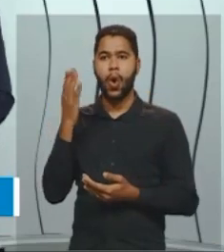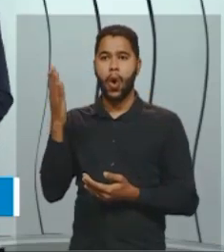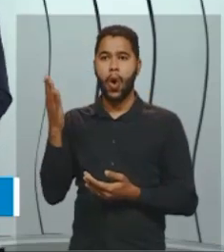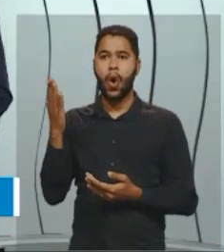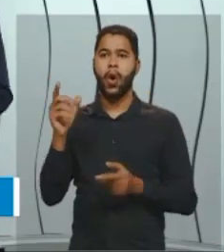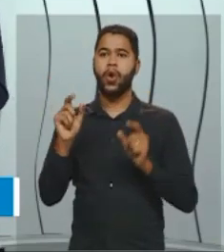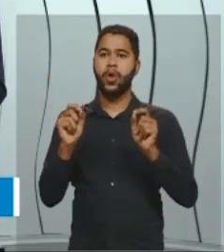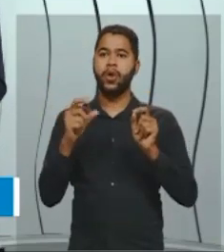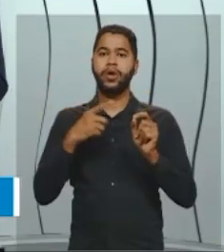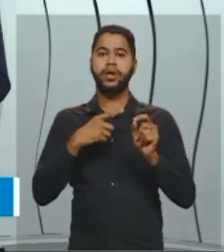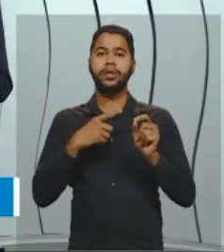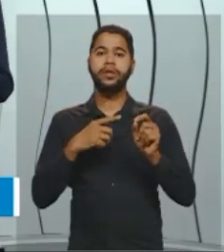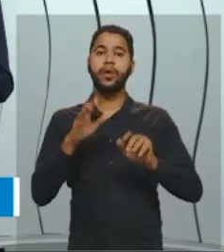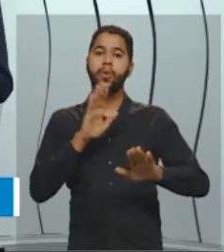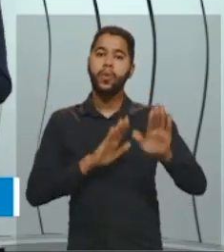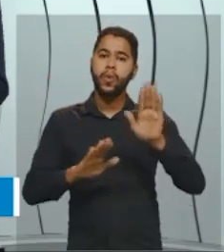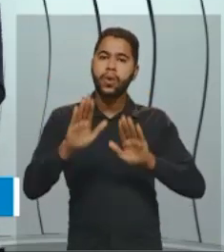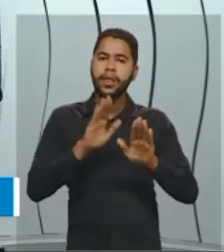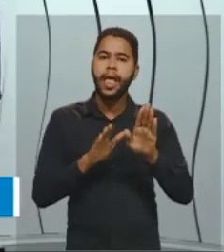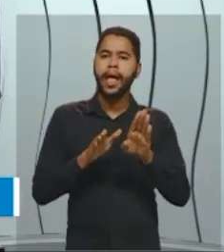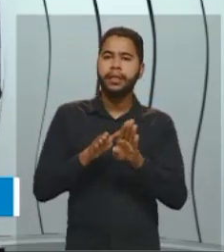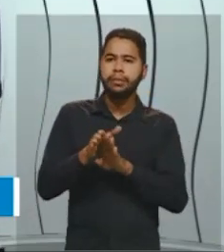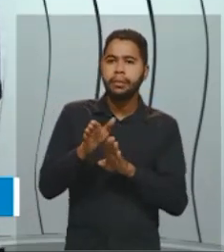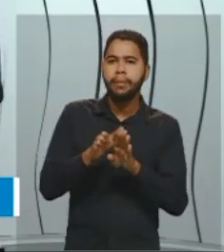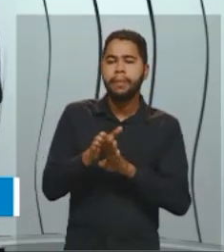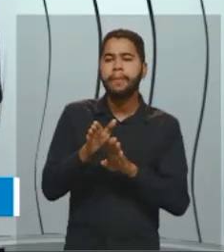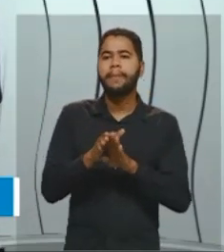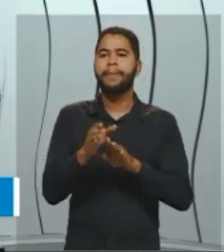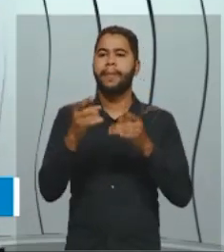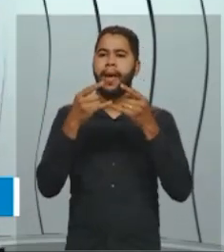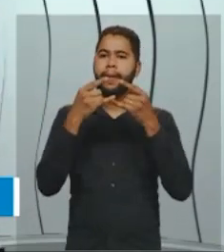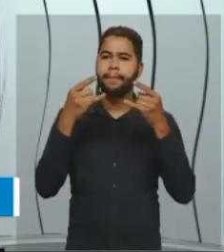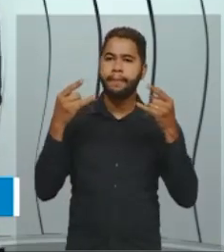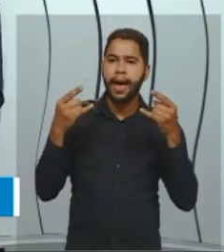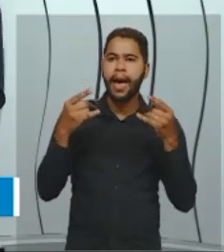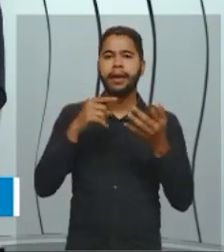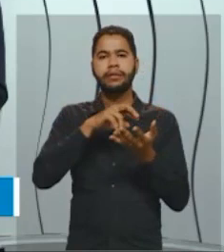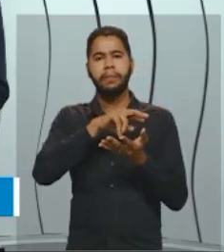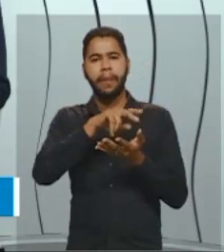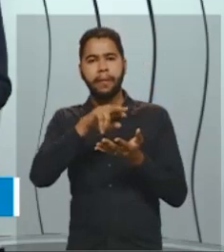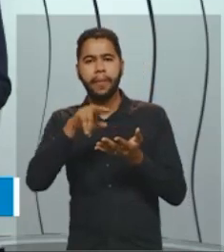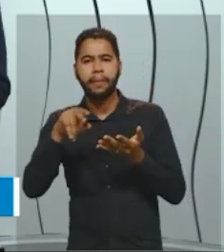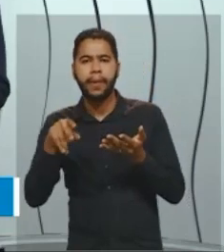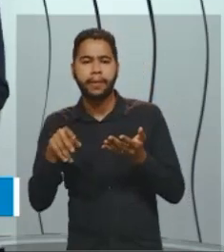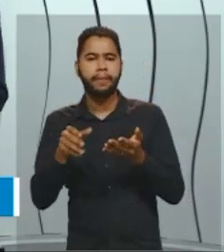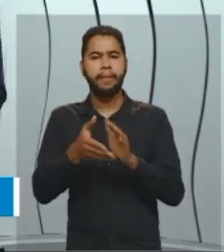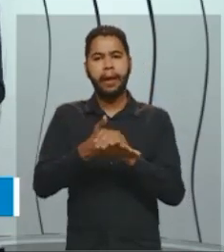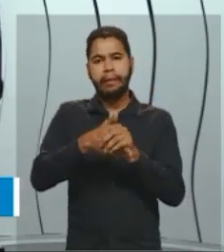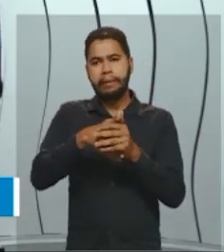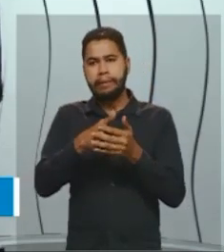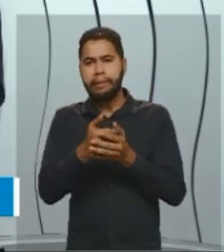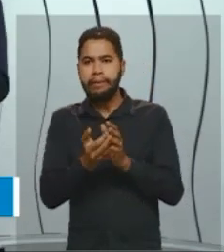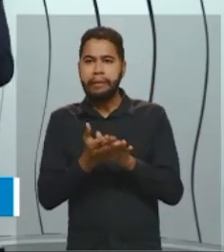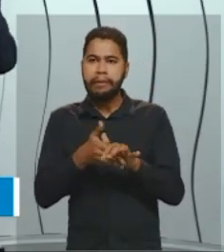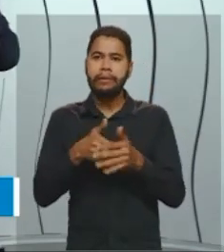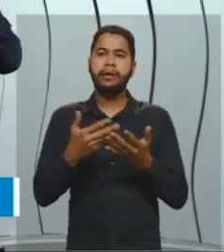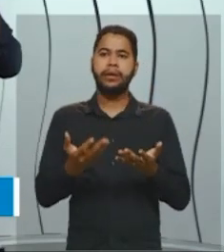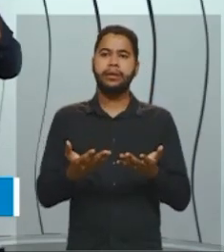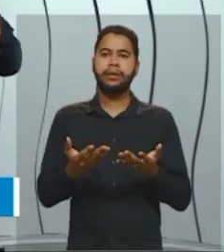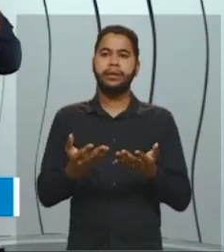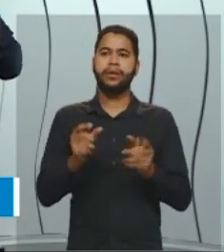yourself. Wash your hands frequently. Stay at home and maintain social distancing.